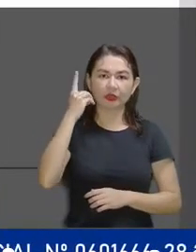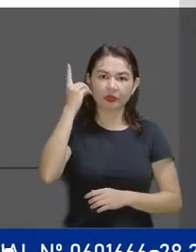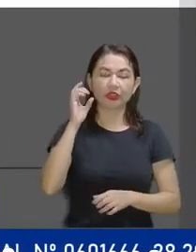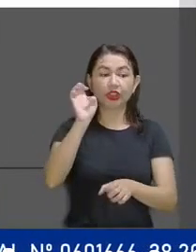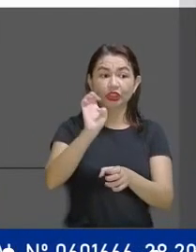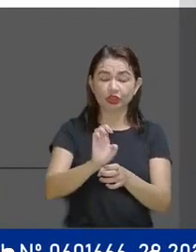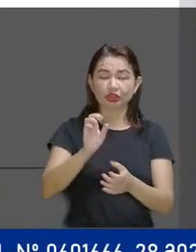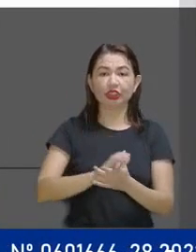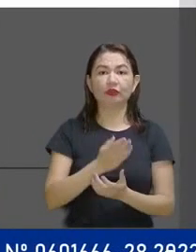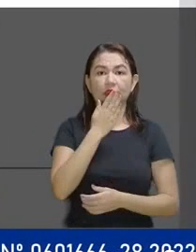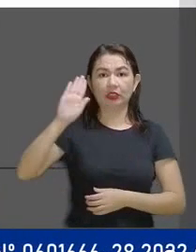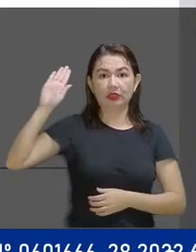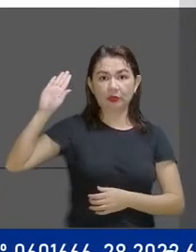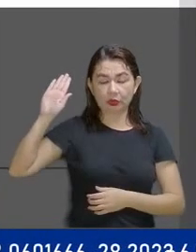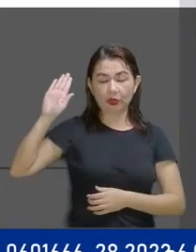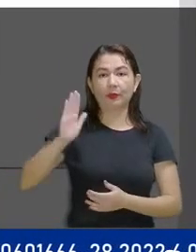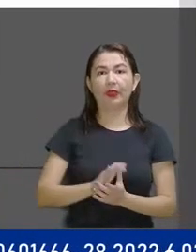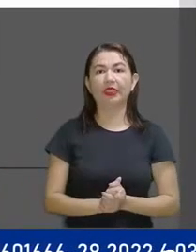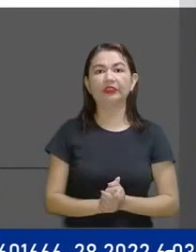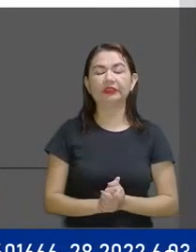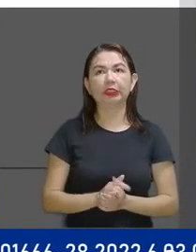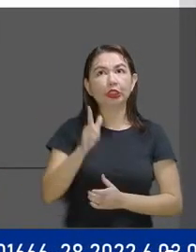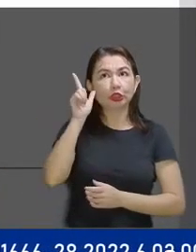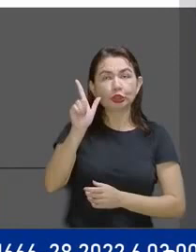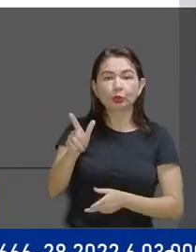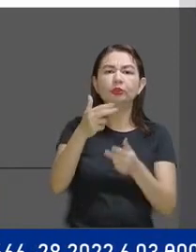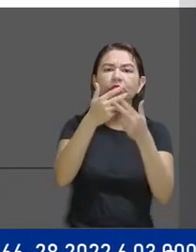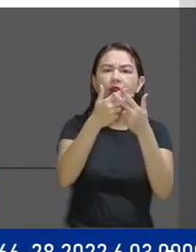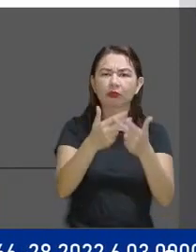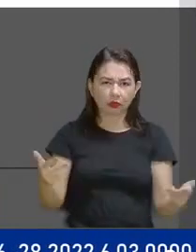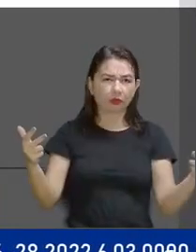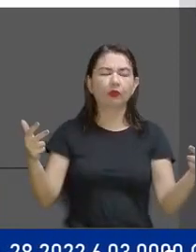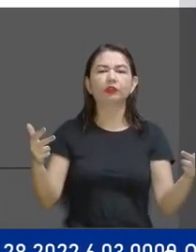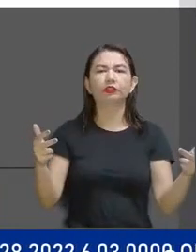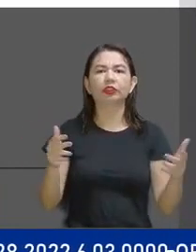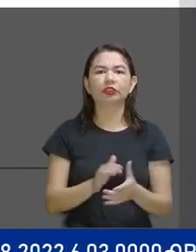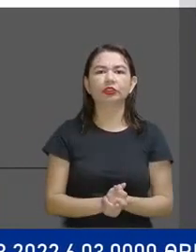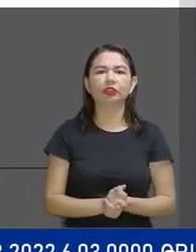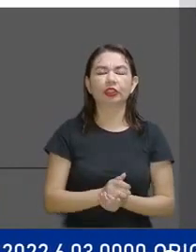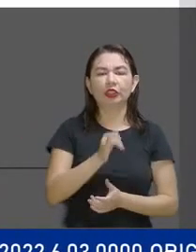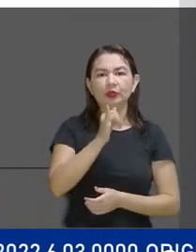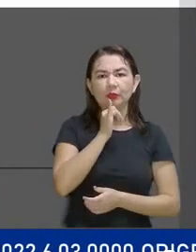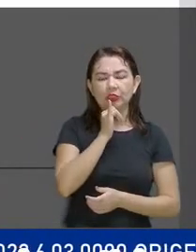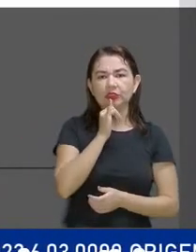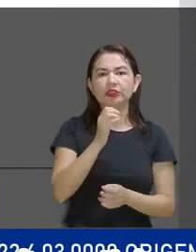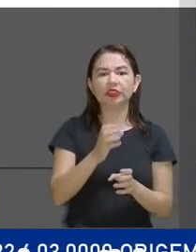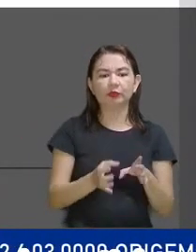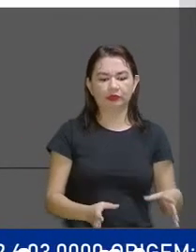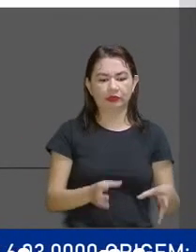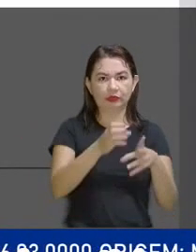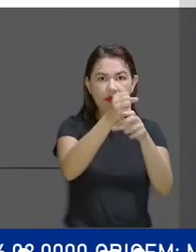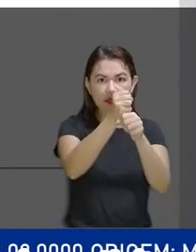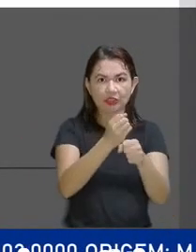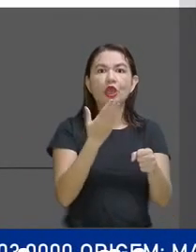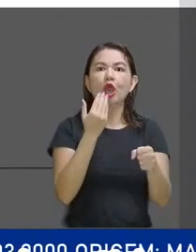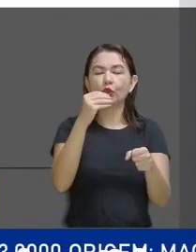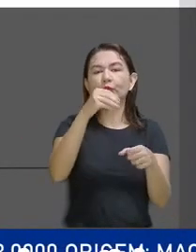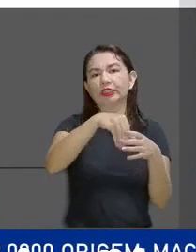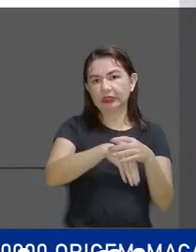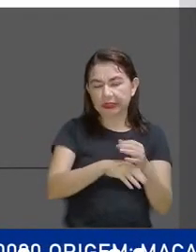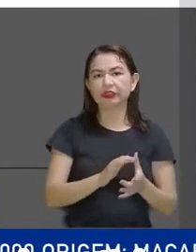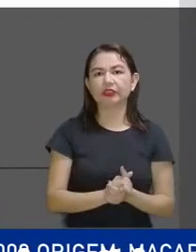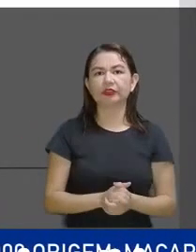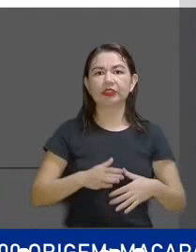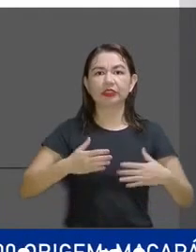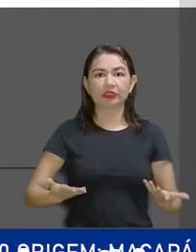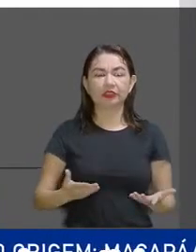para tanto, da promessa e da entrega de vantagens a inúmeros eleitores, no caso cestas básicas, acompanhada da distribuição de